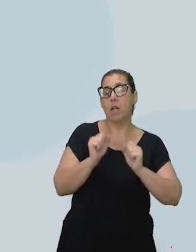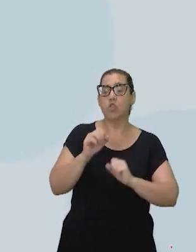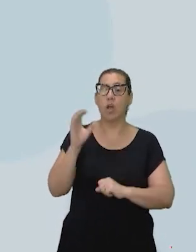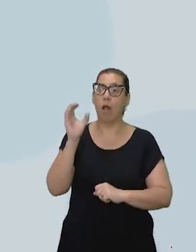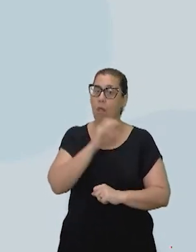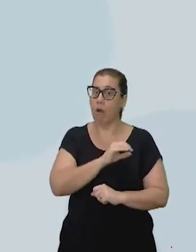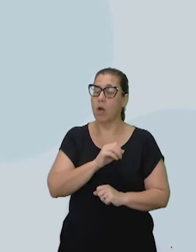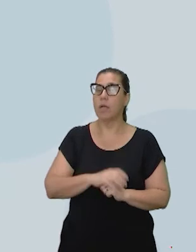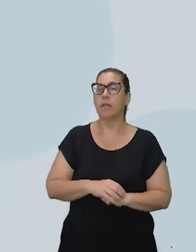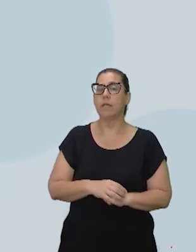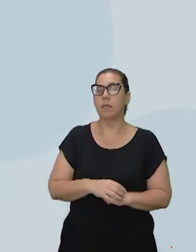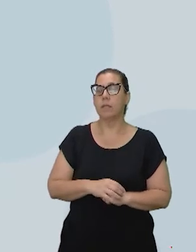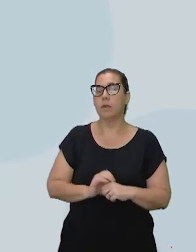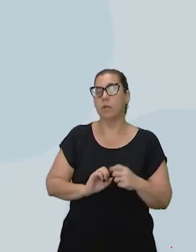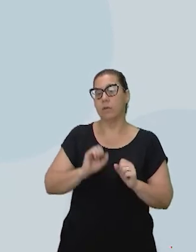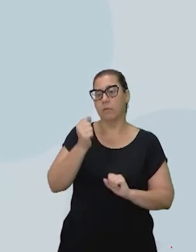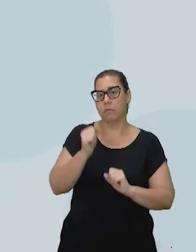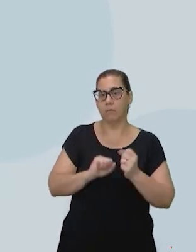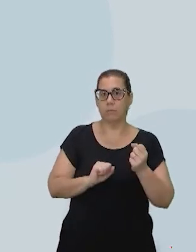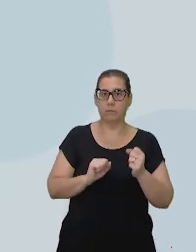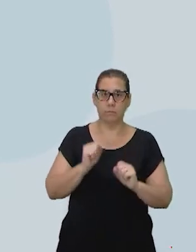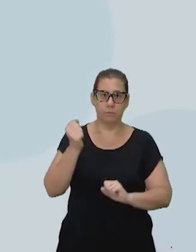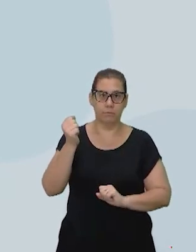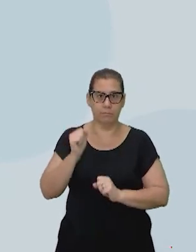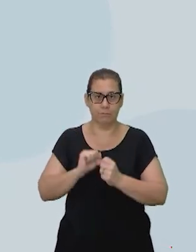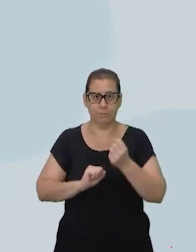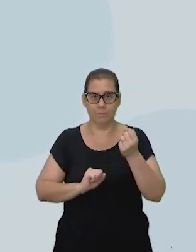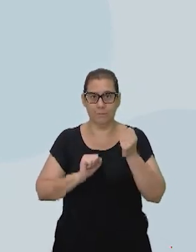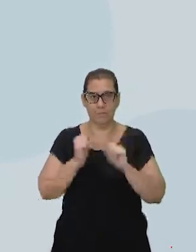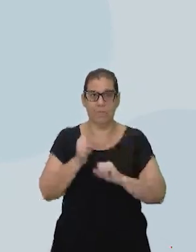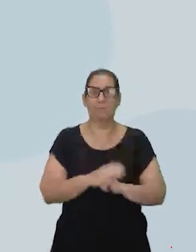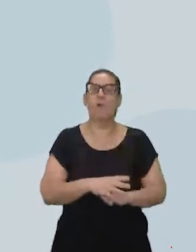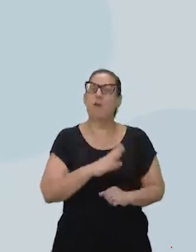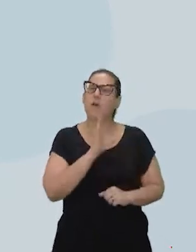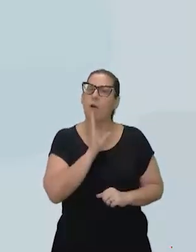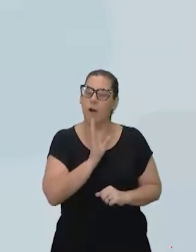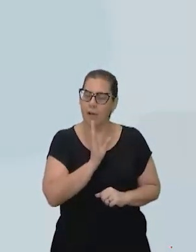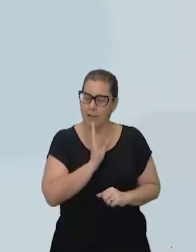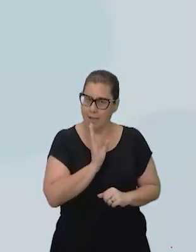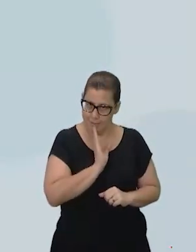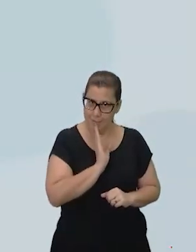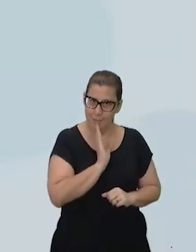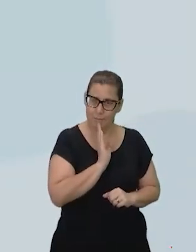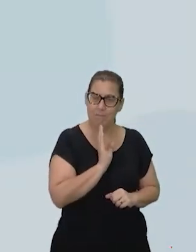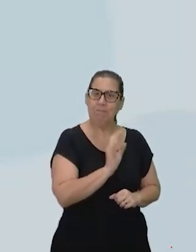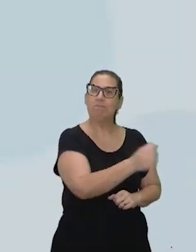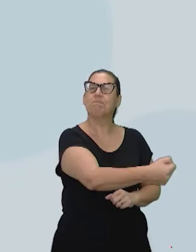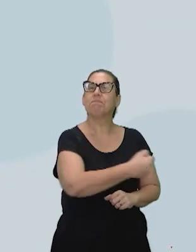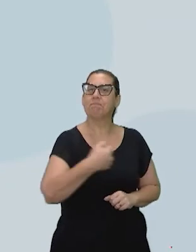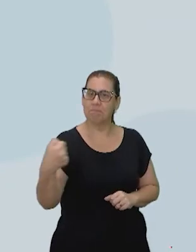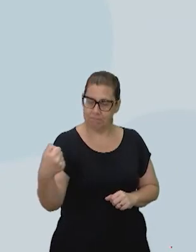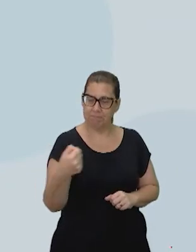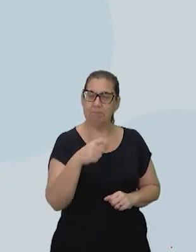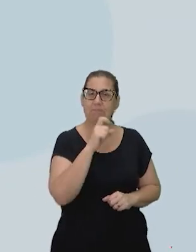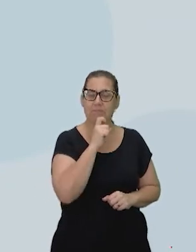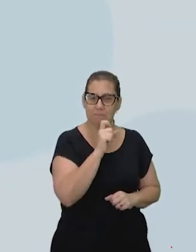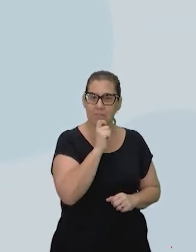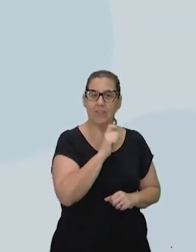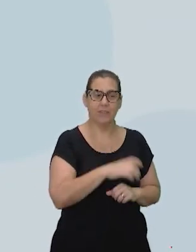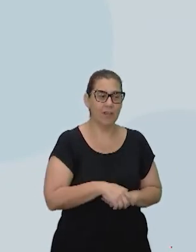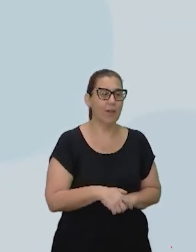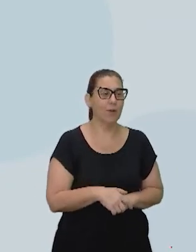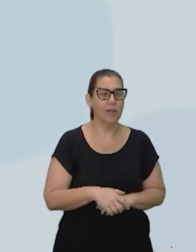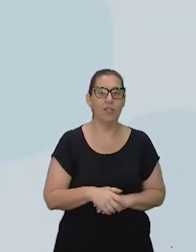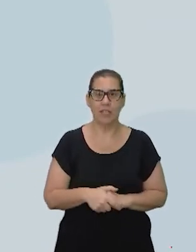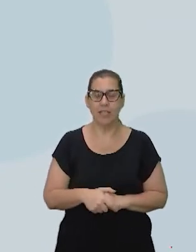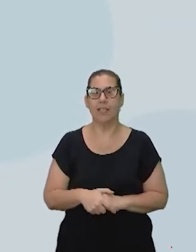que a gente procura chamar de máquinas frigoríficas, né? Você conhece uma, você deve ter aí na sua casa, é a geladeira,